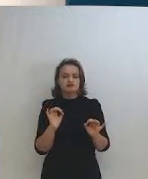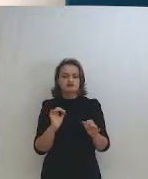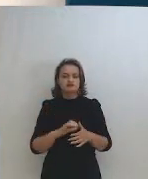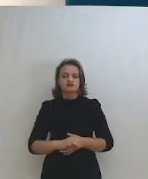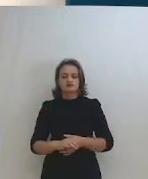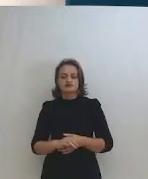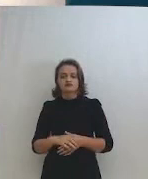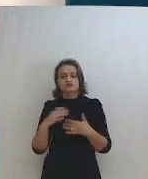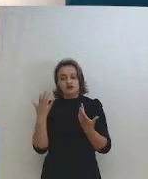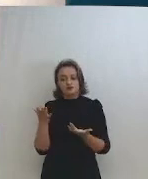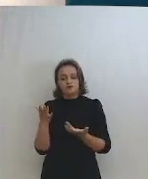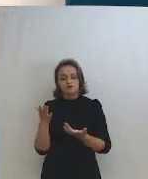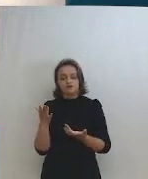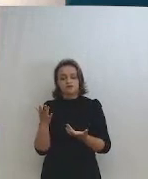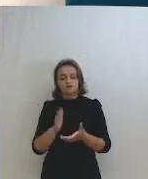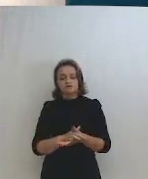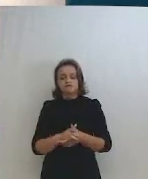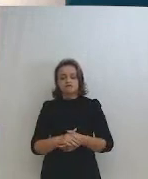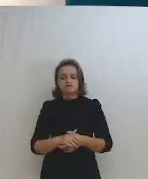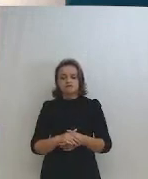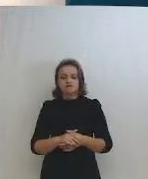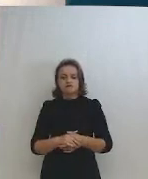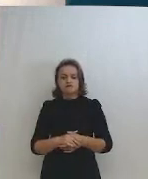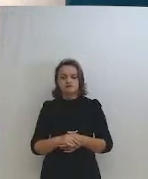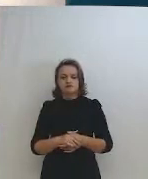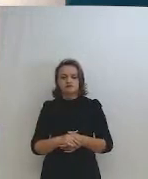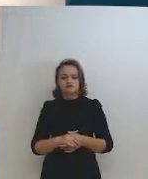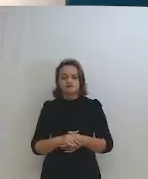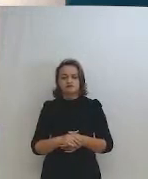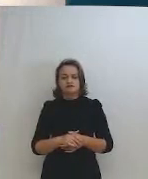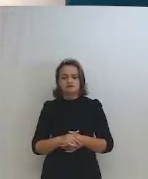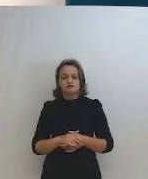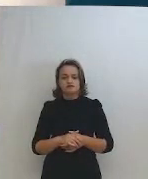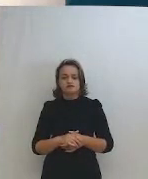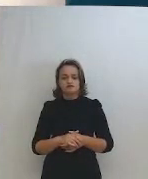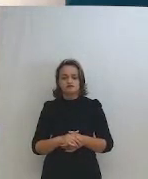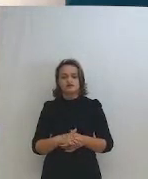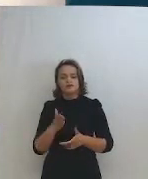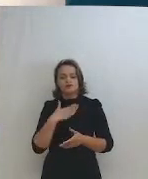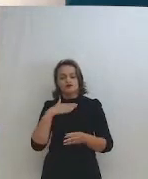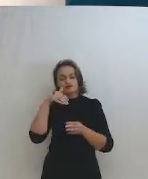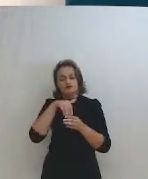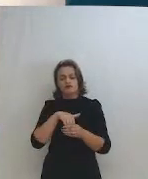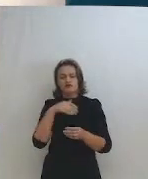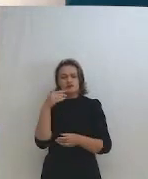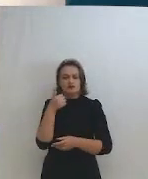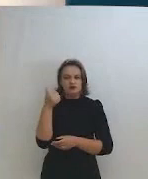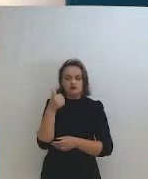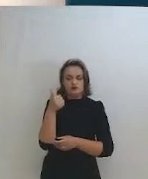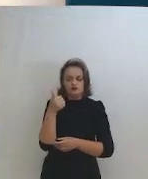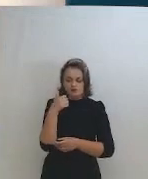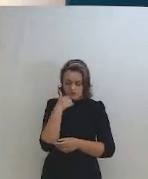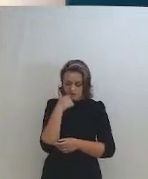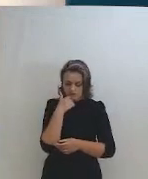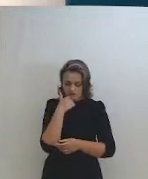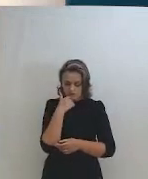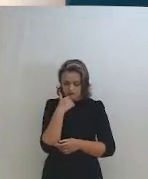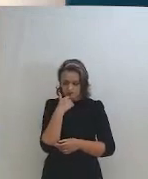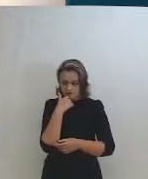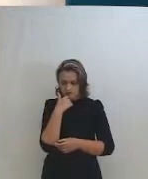estou aí, na forma do meu voto, no primeiro, estou... Estou conseguindo abrir.